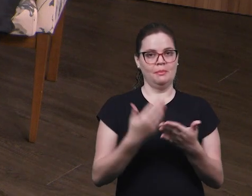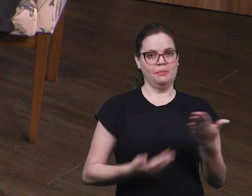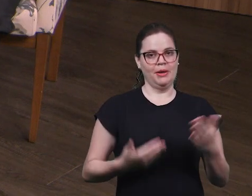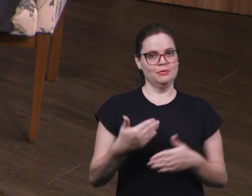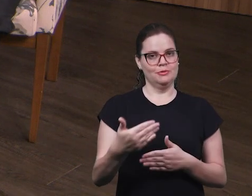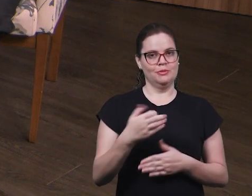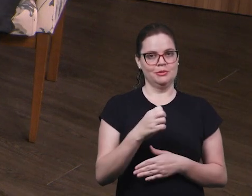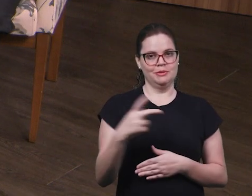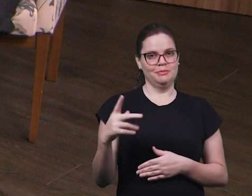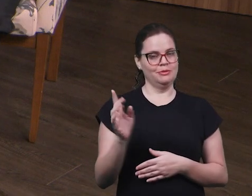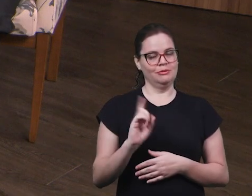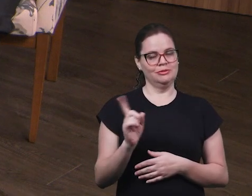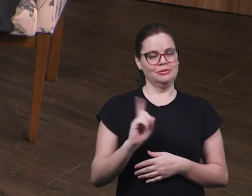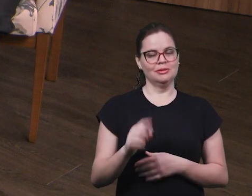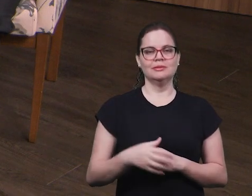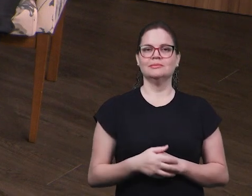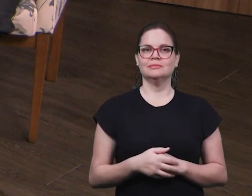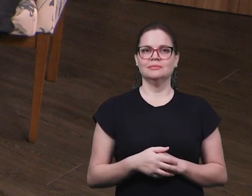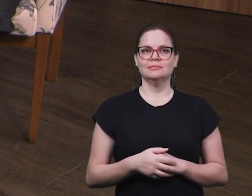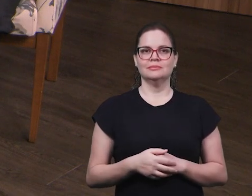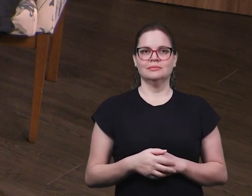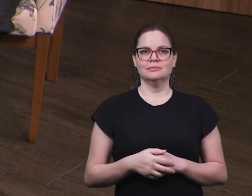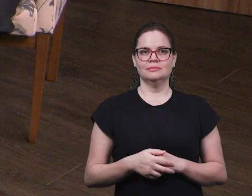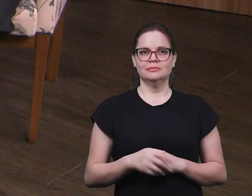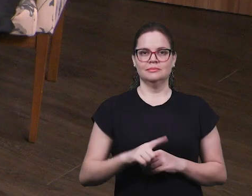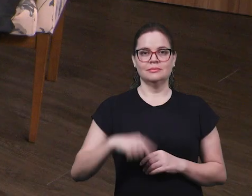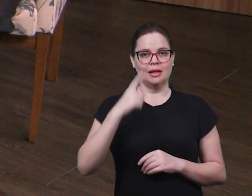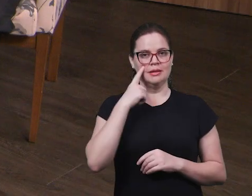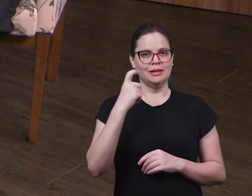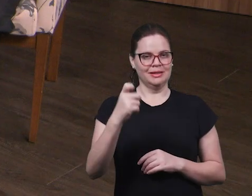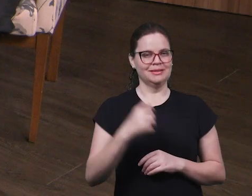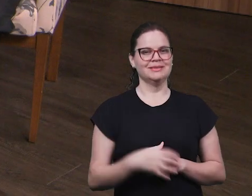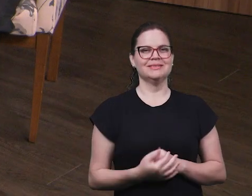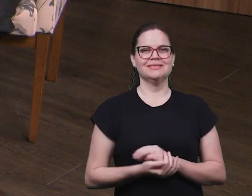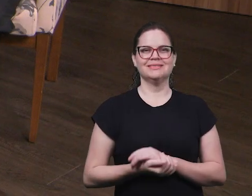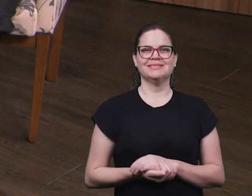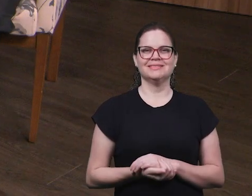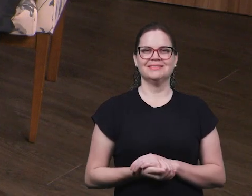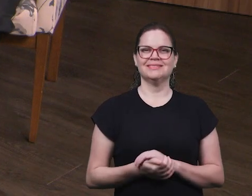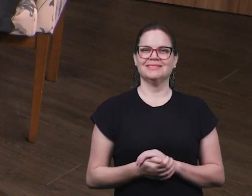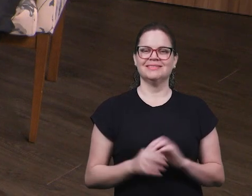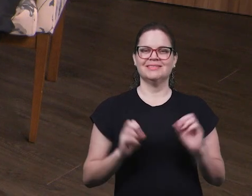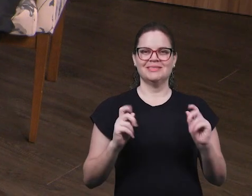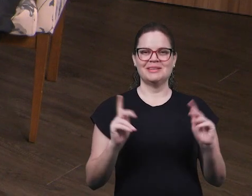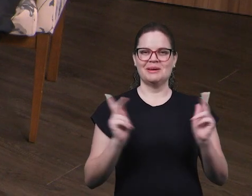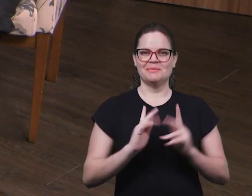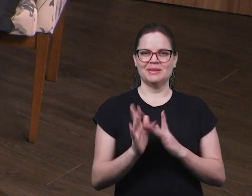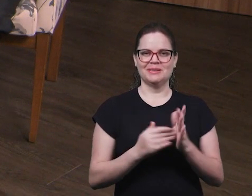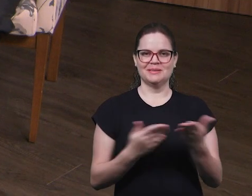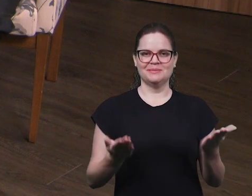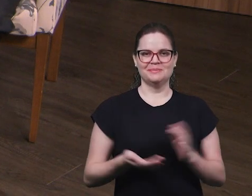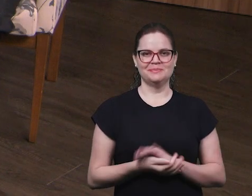o próximo programa, que está muito interessante, hein? Tá